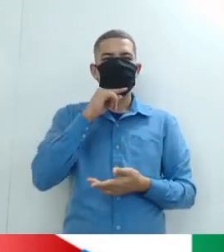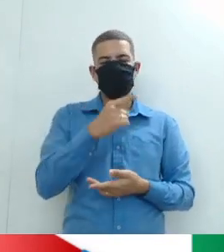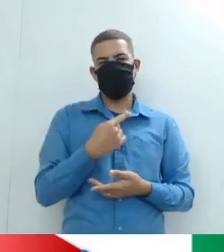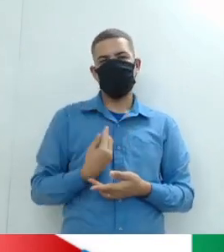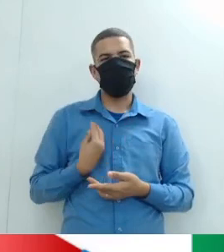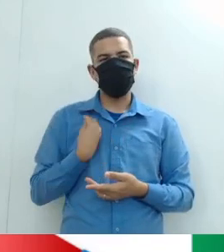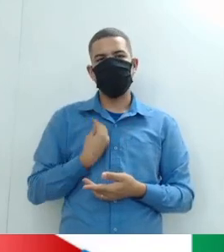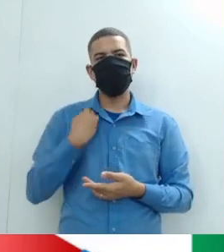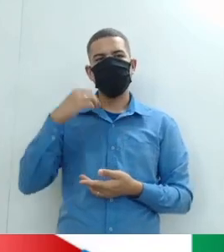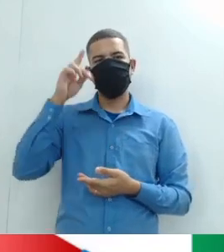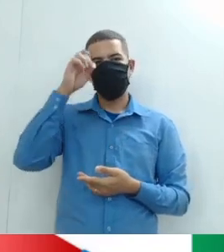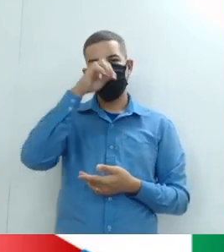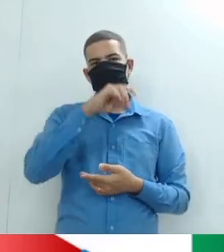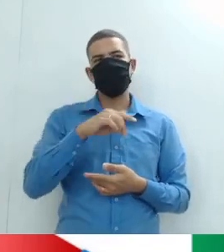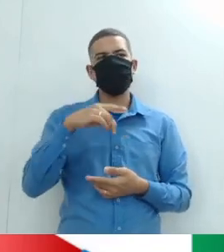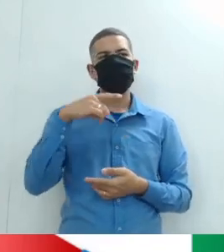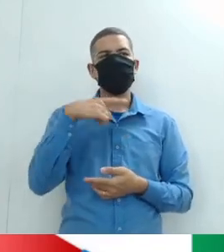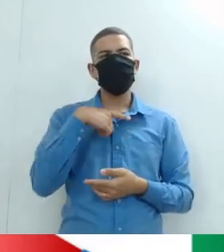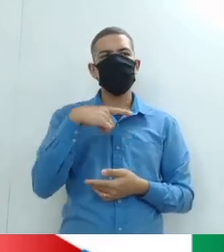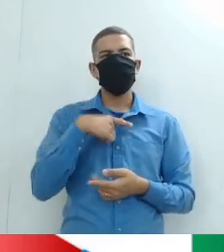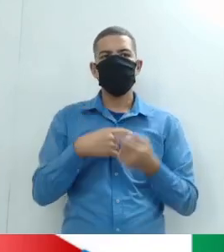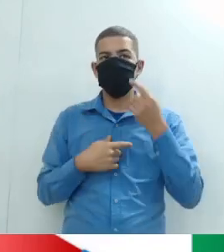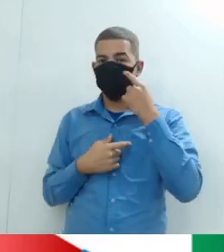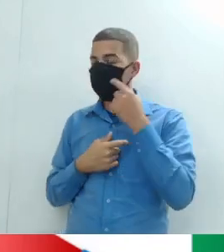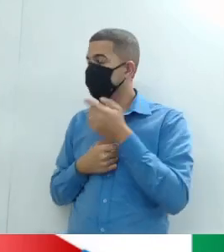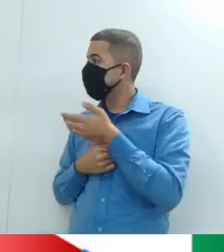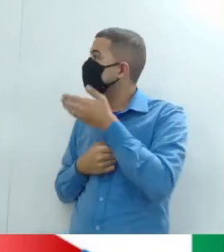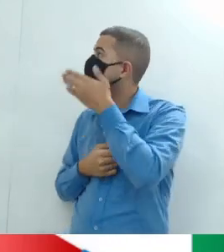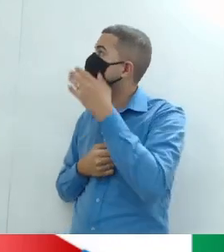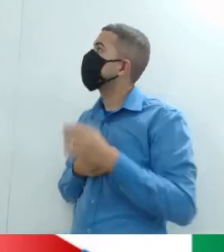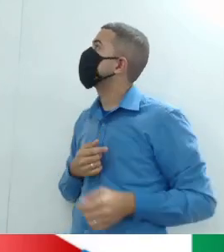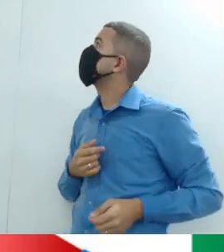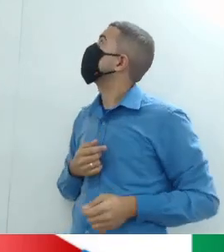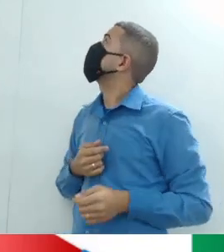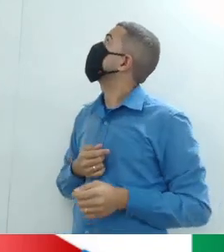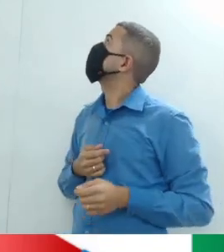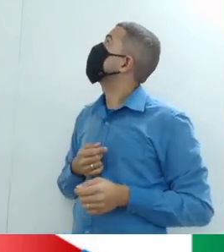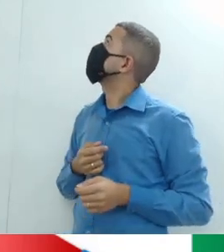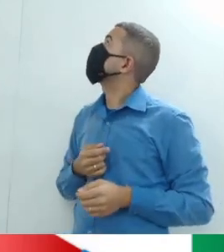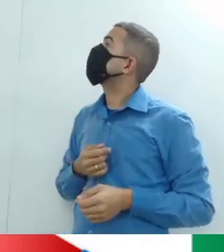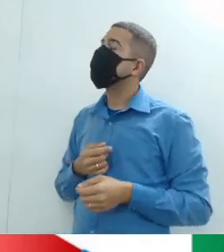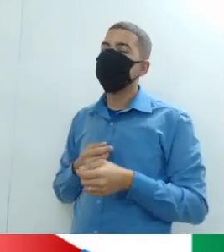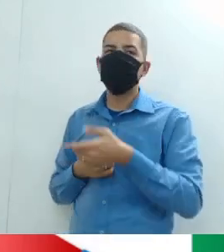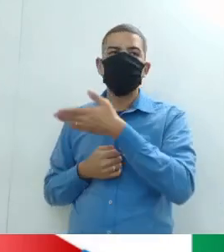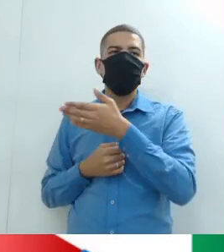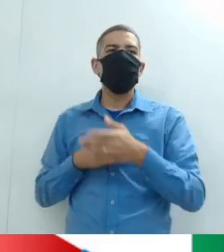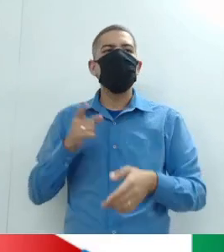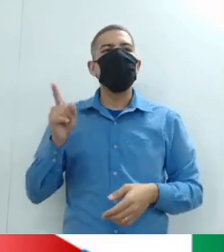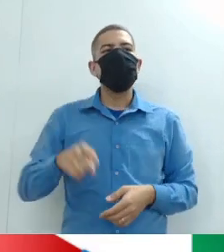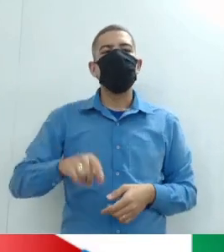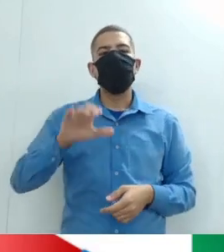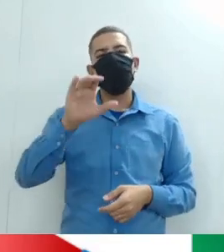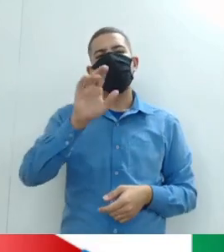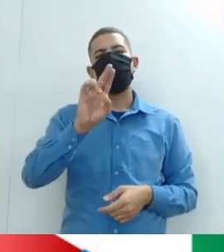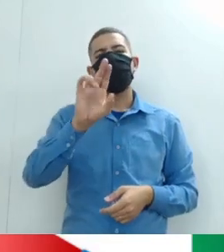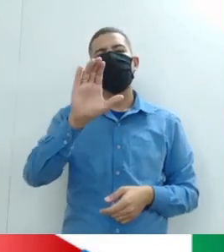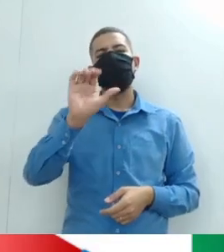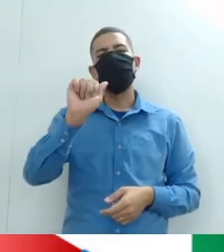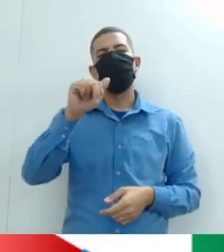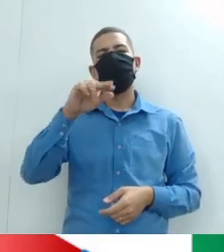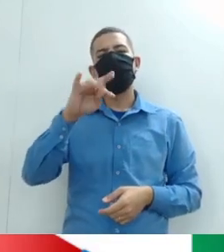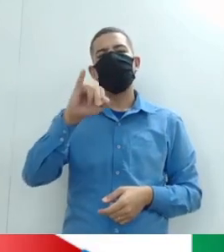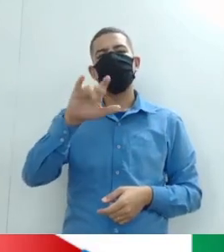humano sobreviver. Então tá aí a imagem, por exemplo, de um reservatório de água que a gente chama de cantil, por exemplo, feito